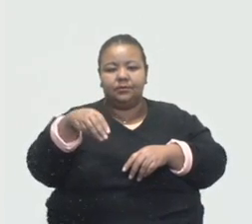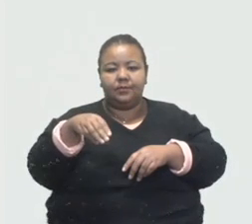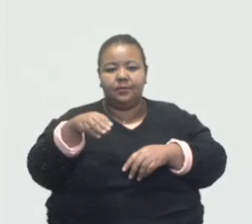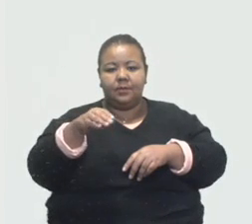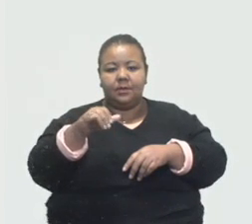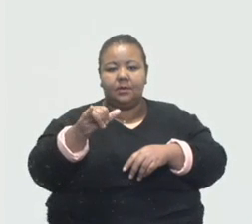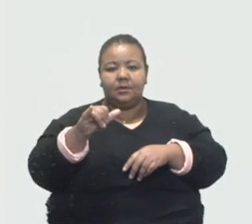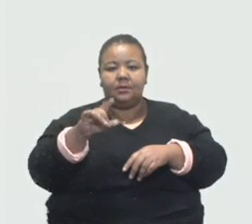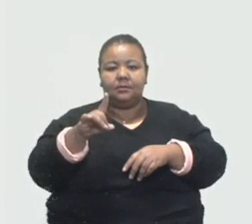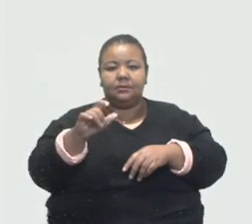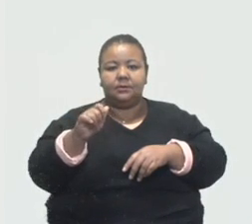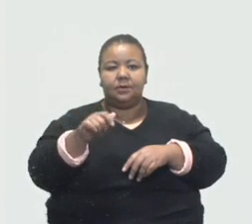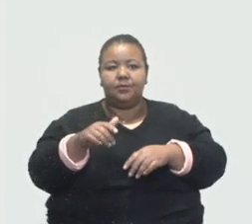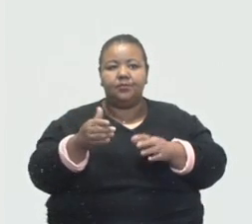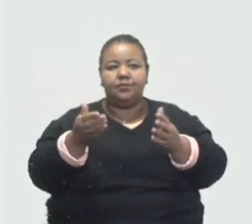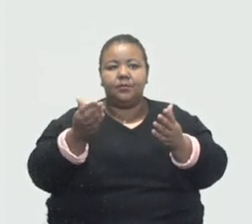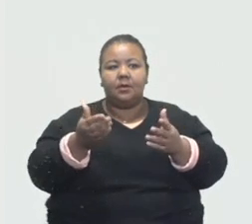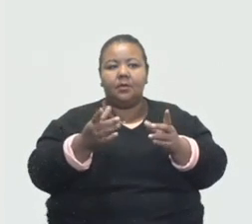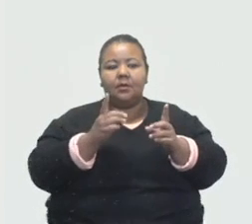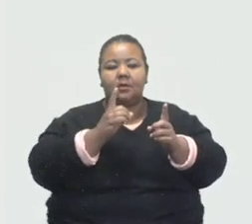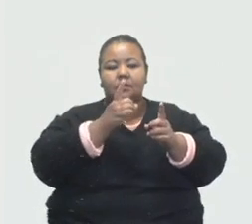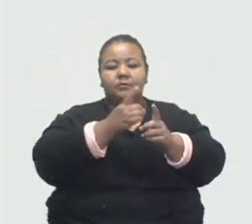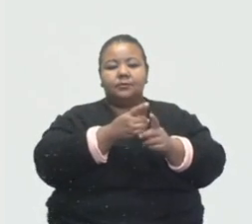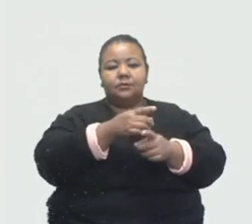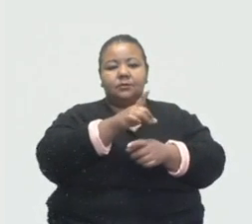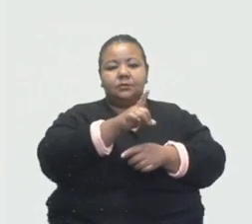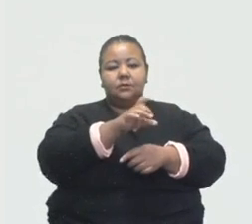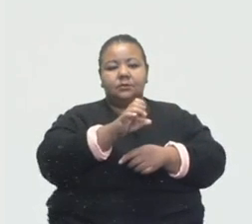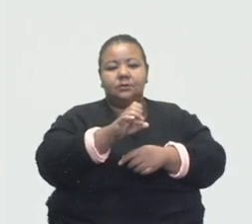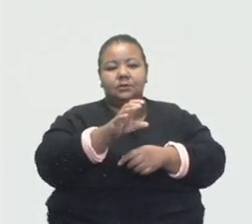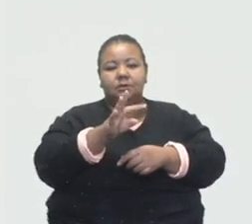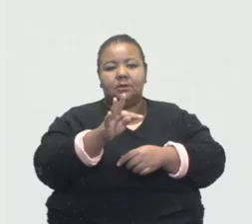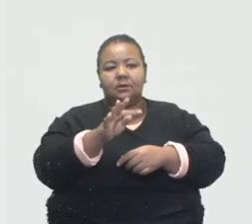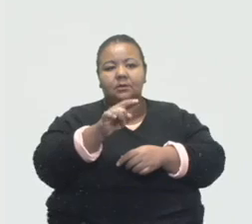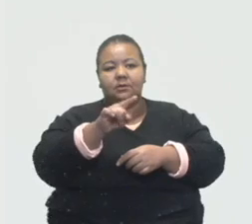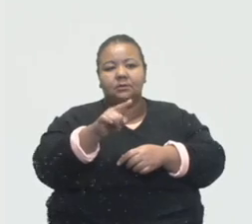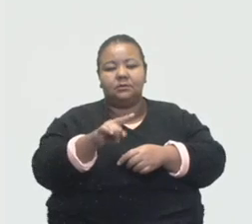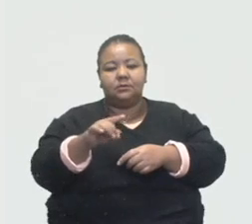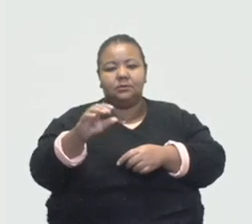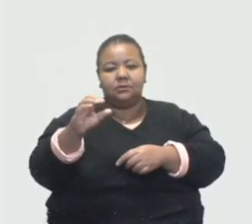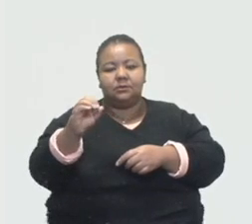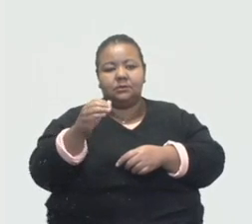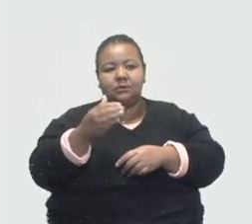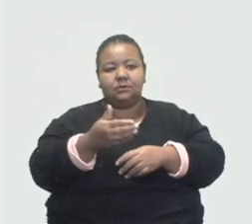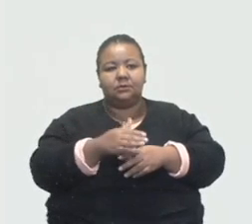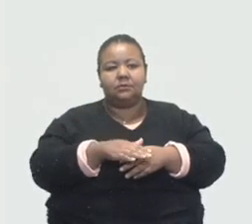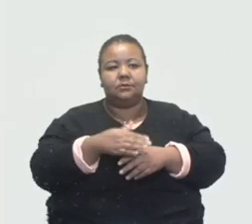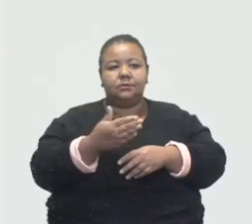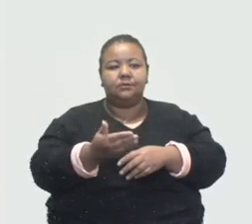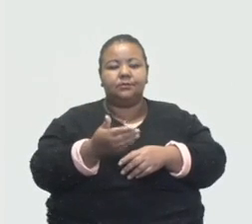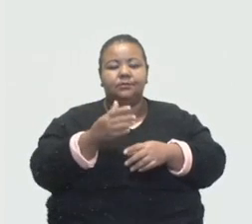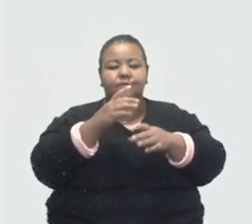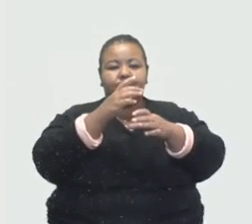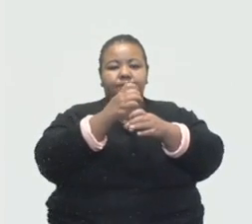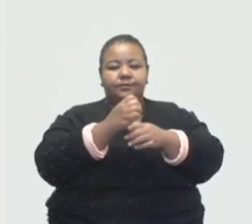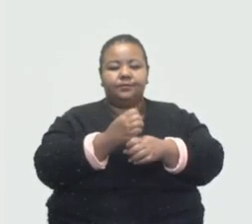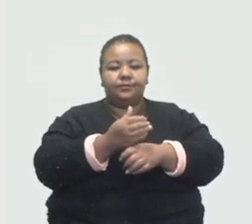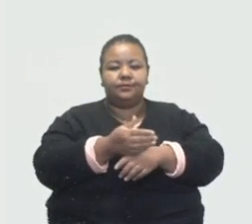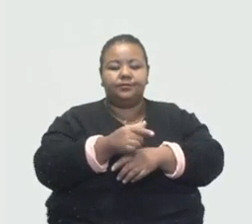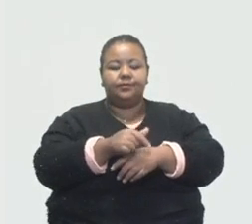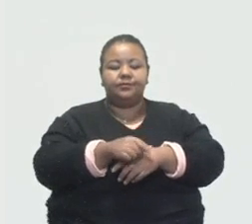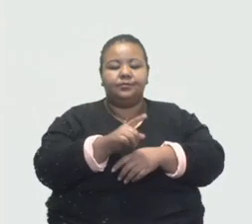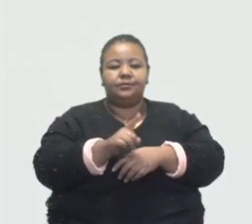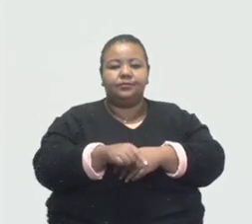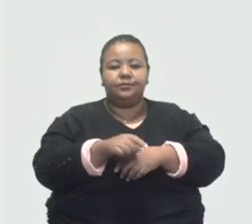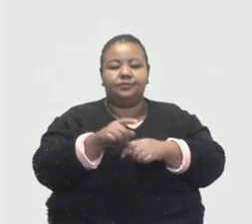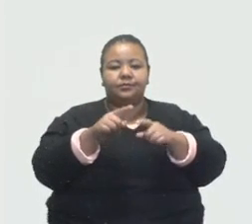determinante. O determinante deste resultado tem que ser nulo. Então, calculando o determinante, como aqui